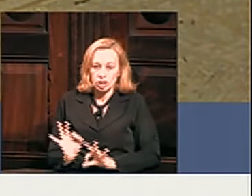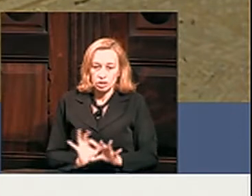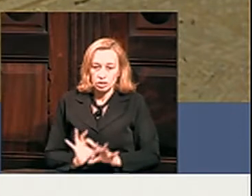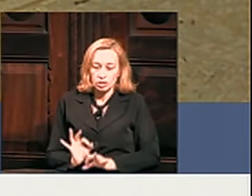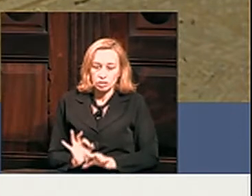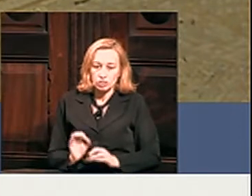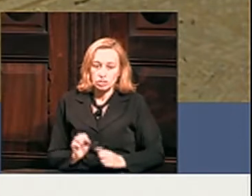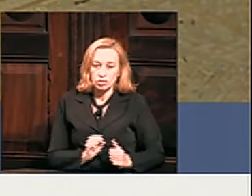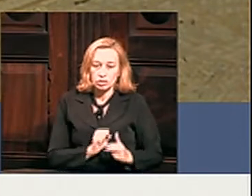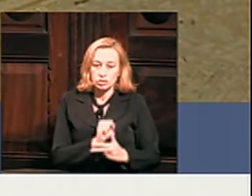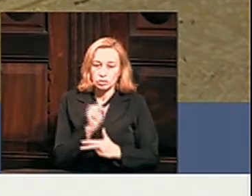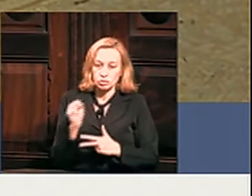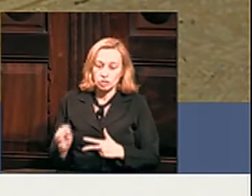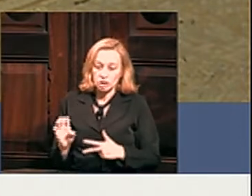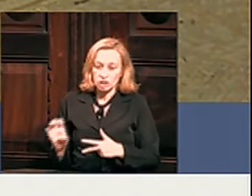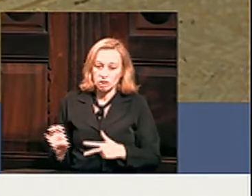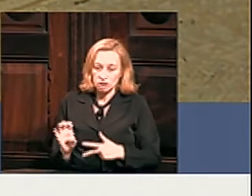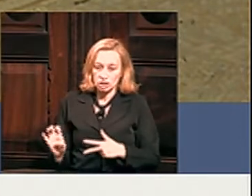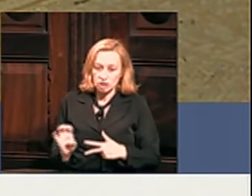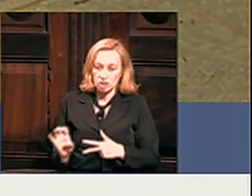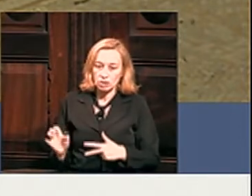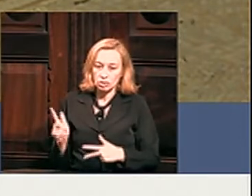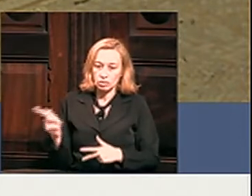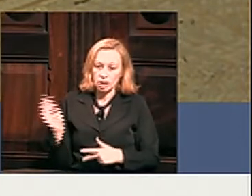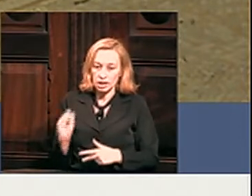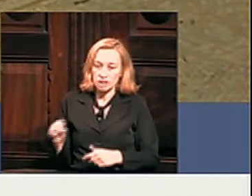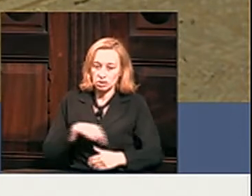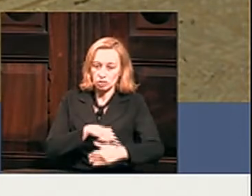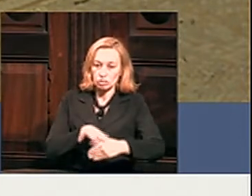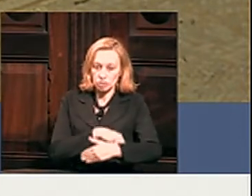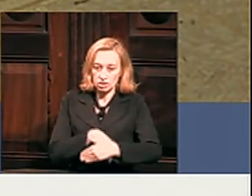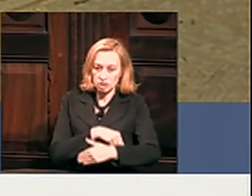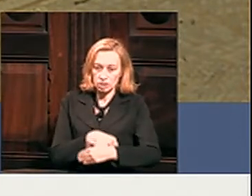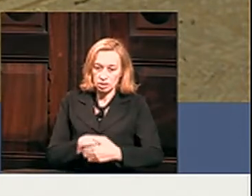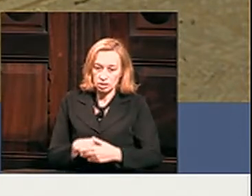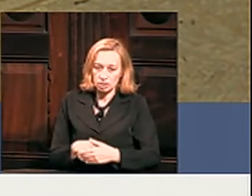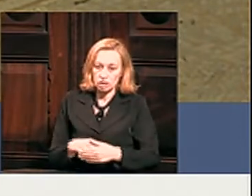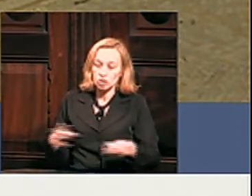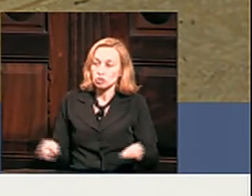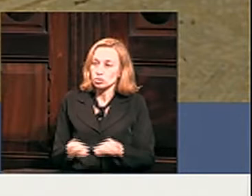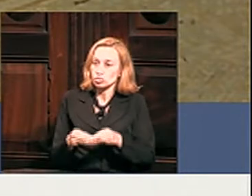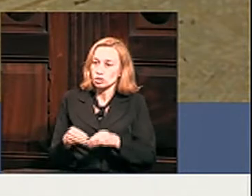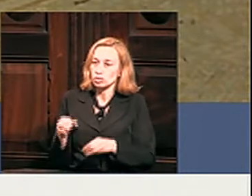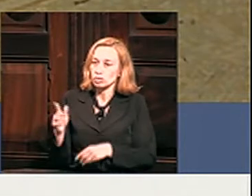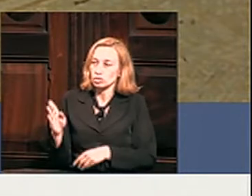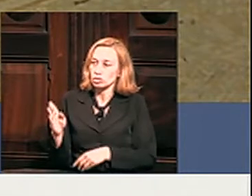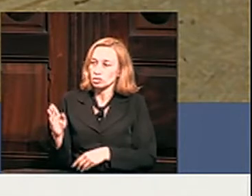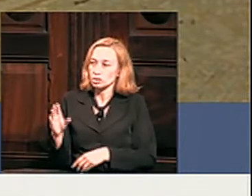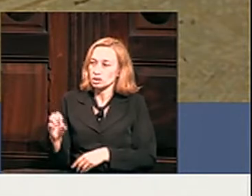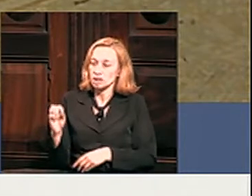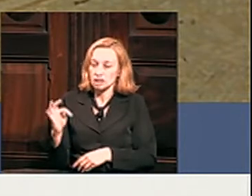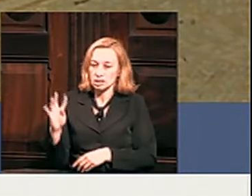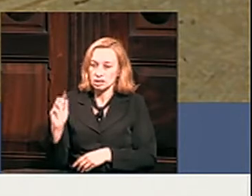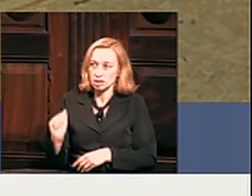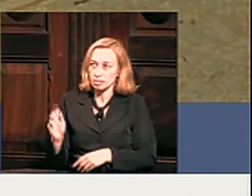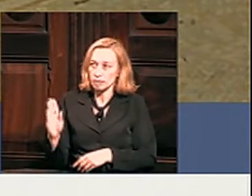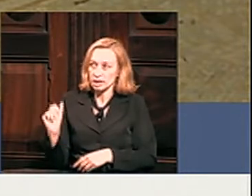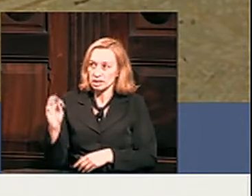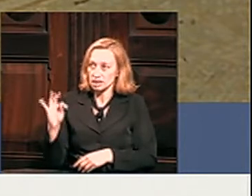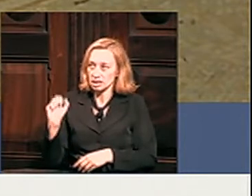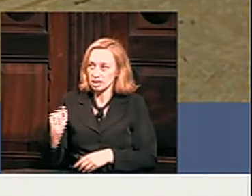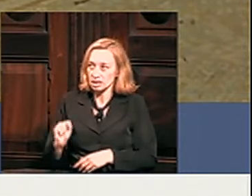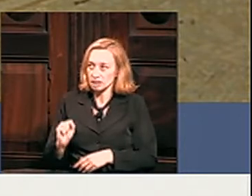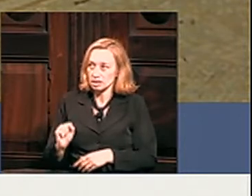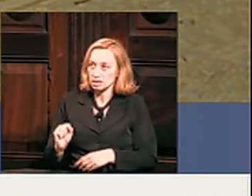Poder Legislativo colocando o gás de cozinha como parte da cesta básica, propiciando a queda